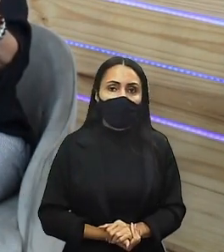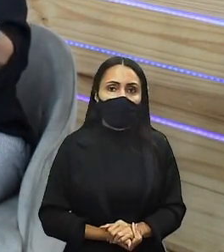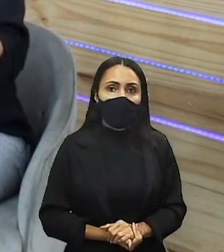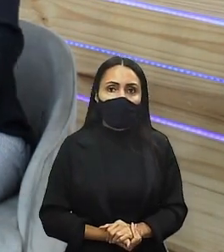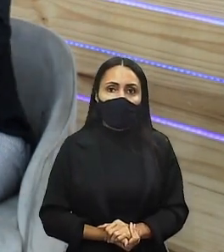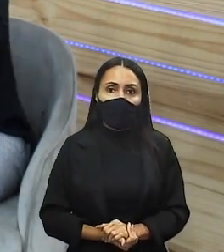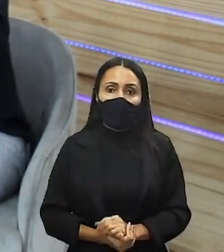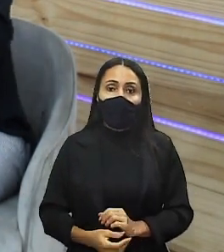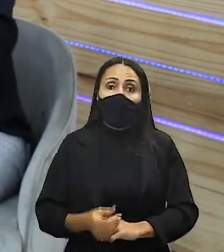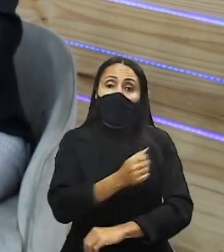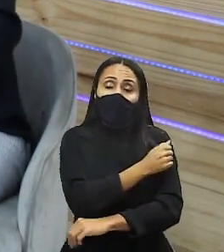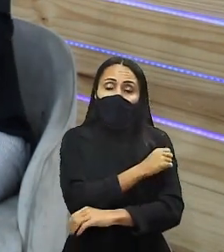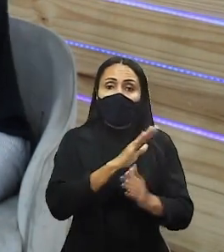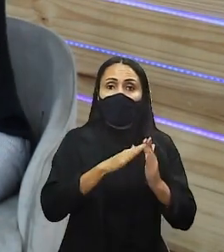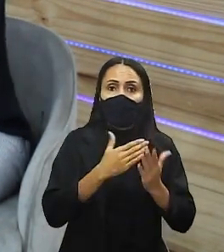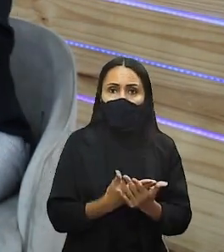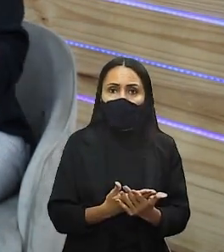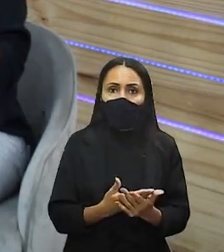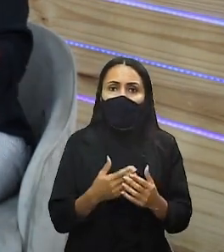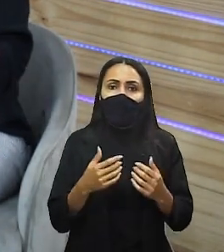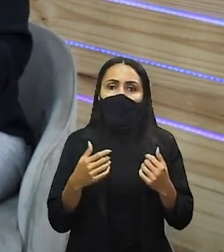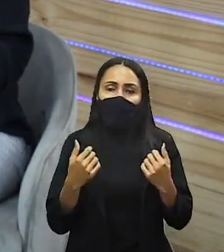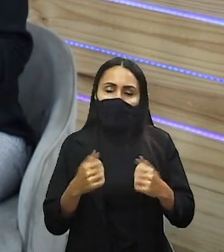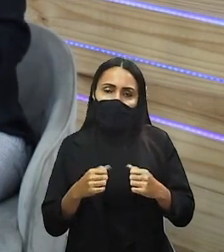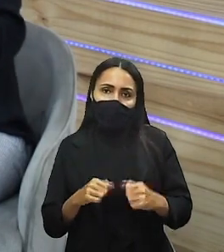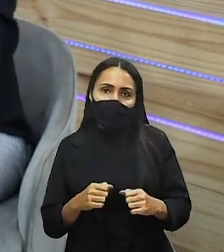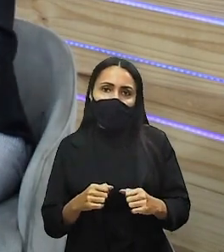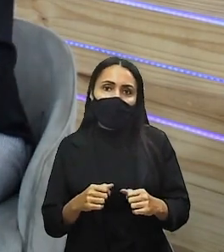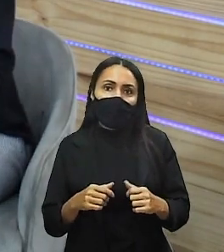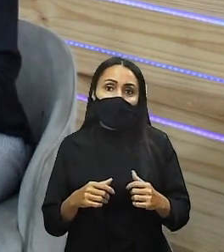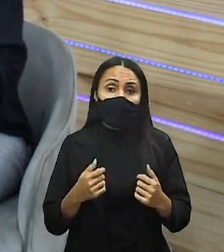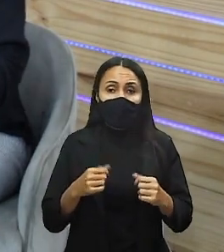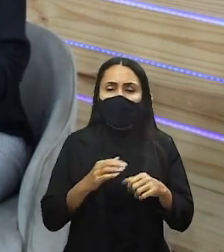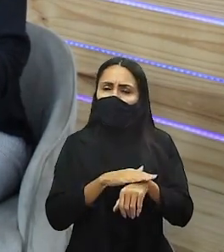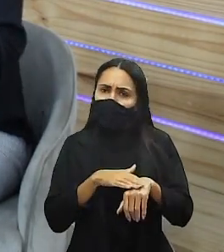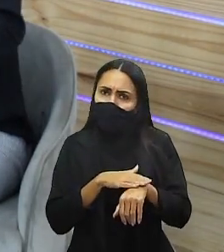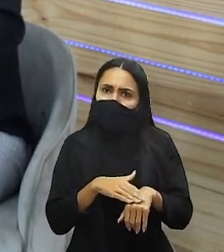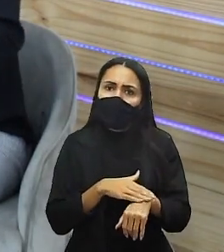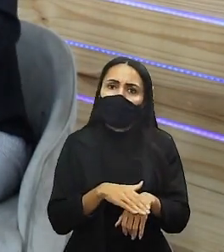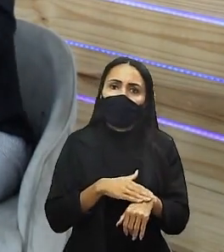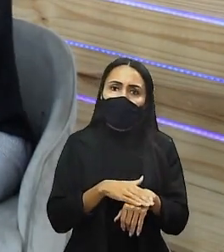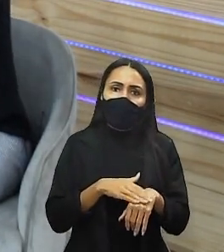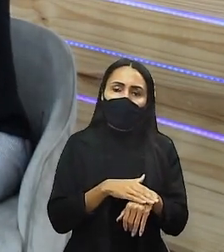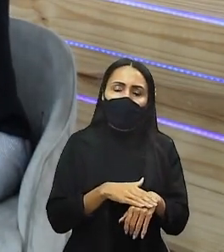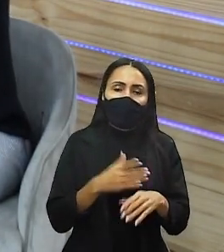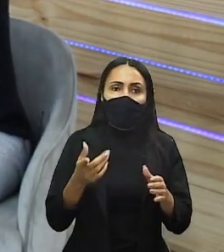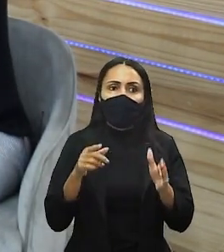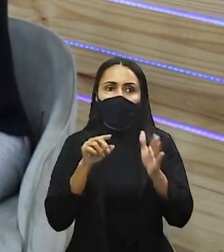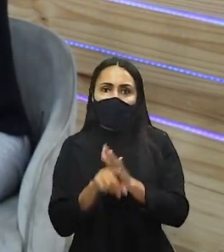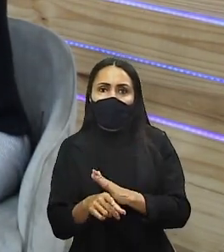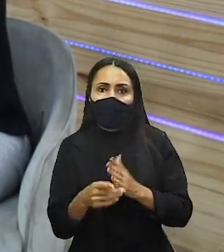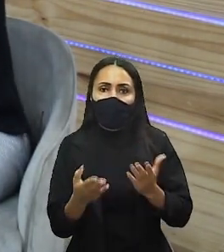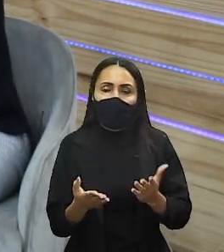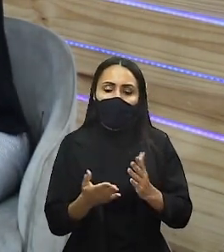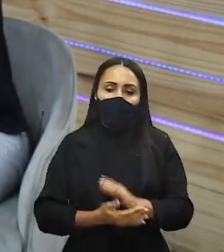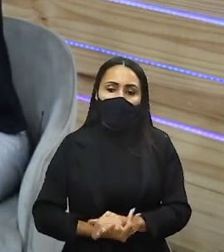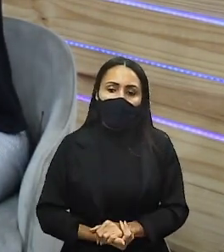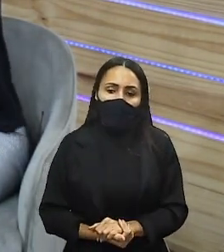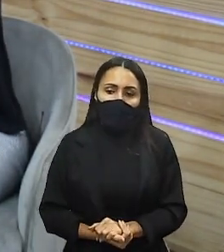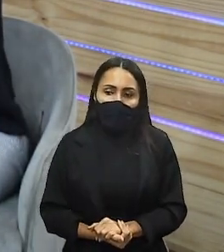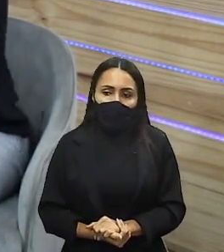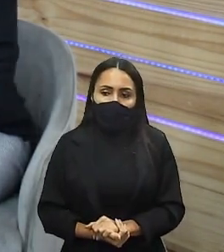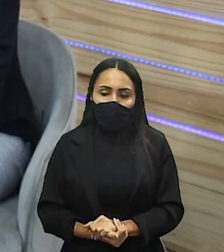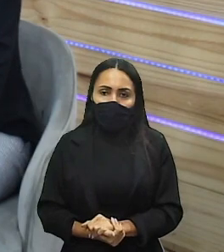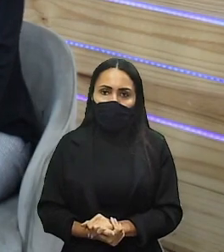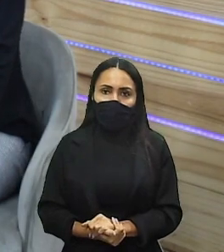de escolar, ele sempre vem conversar. Ele vem sempre perguntar alguma coisa. Às vezes não é nem a informação no sentido lá do